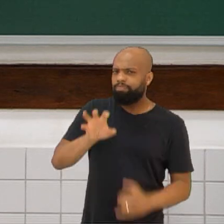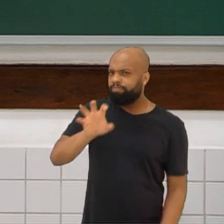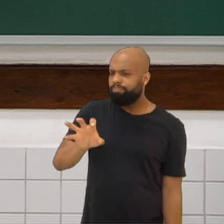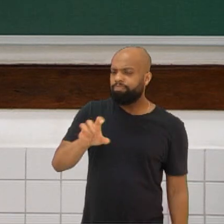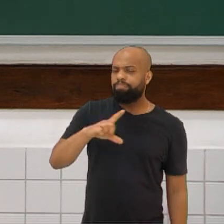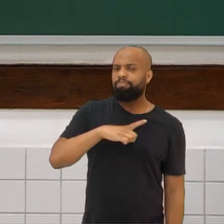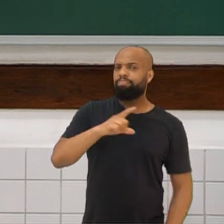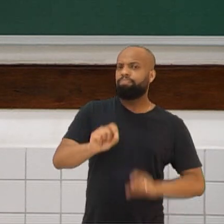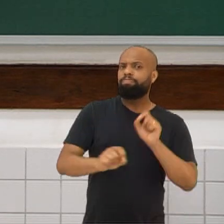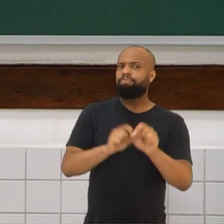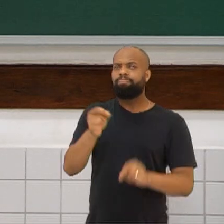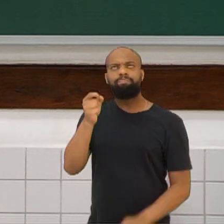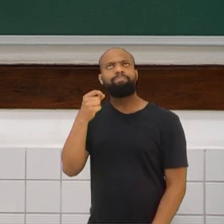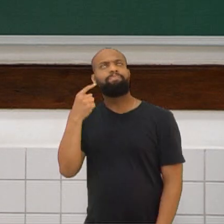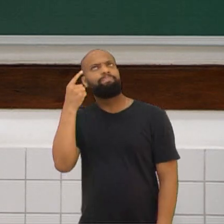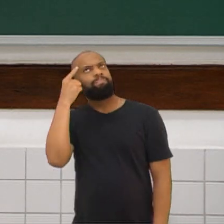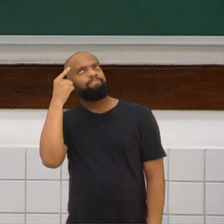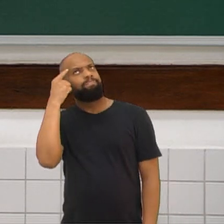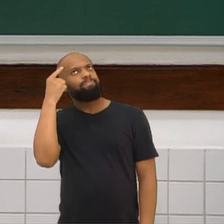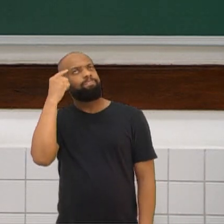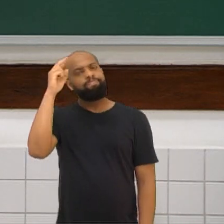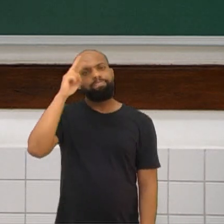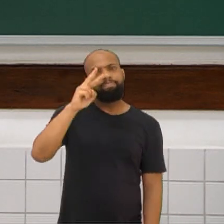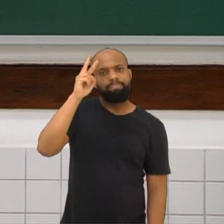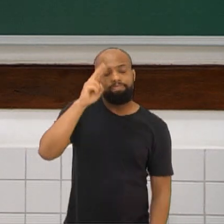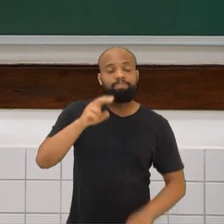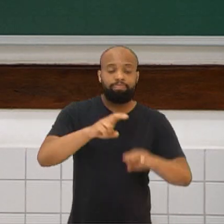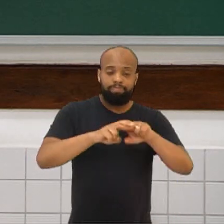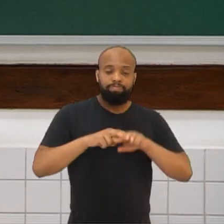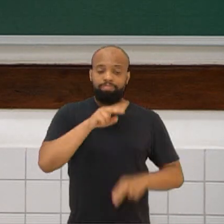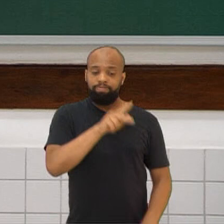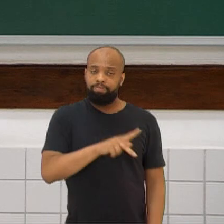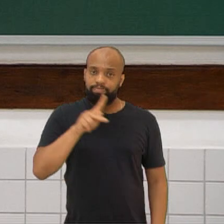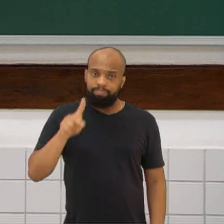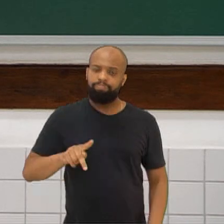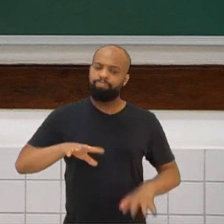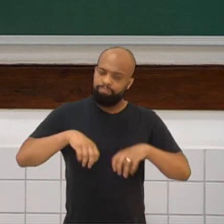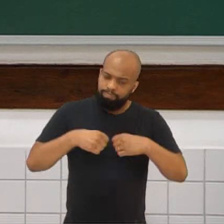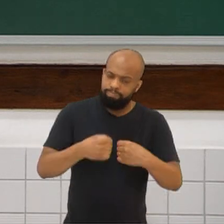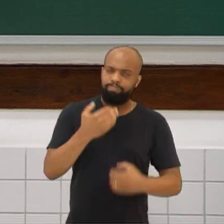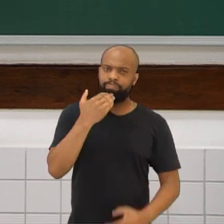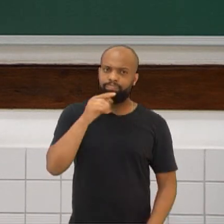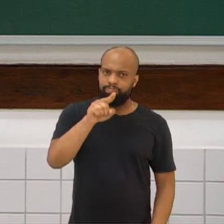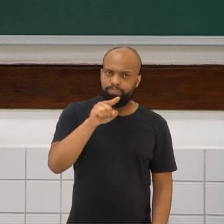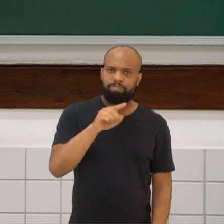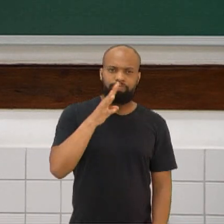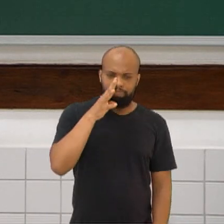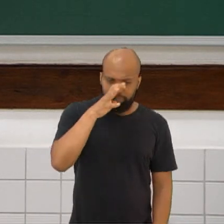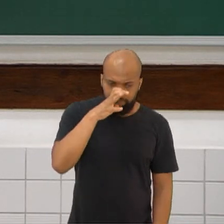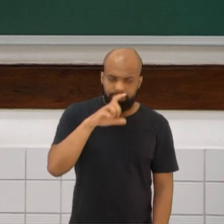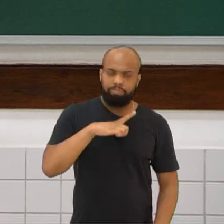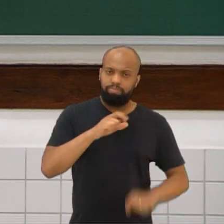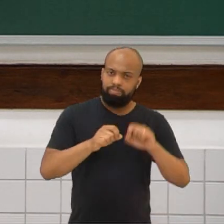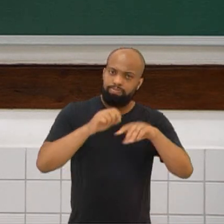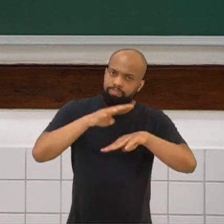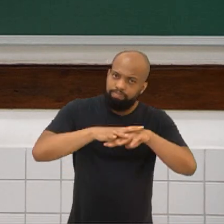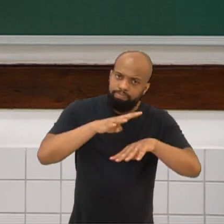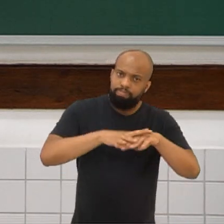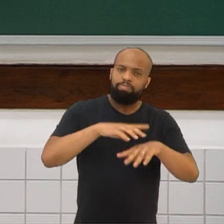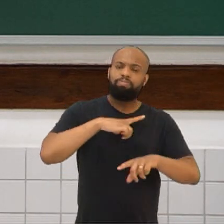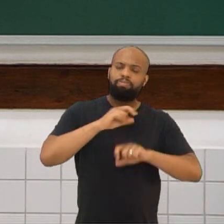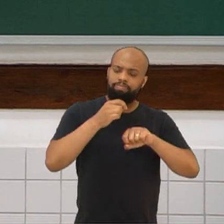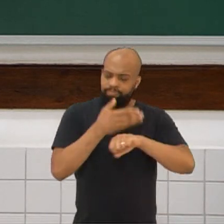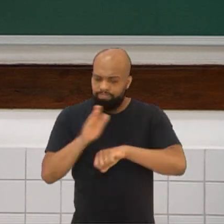eu tenho que buscar nas minhas memórias. Por isso que os professores insistem tanto que na matemática se resolva